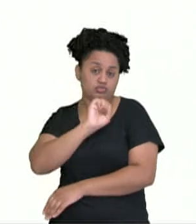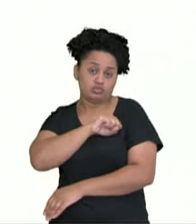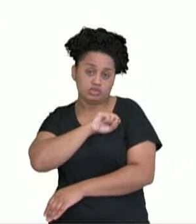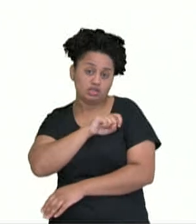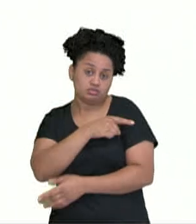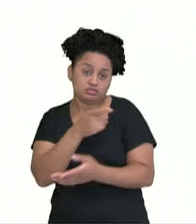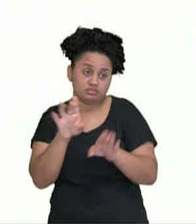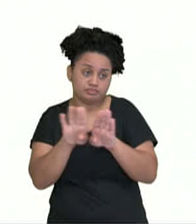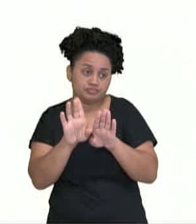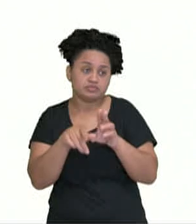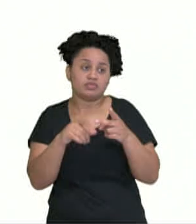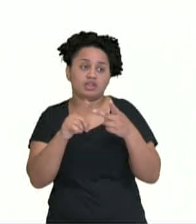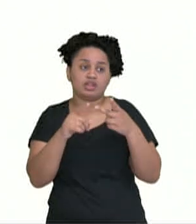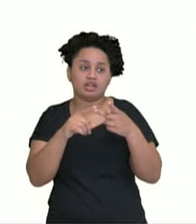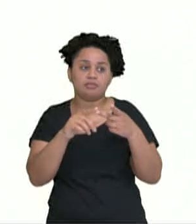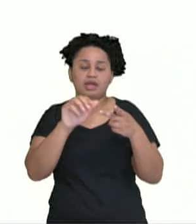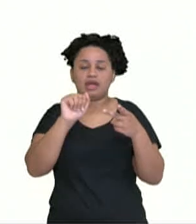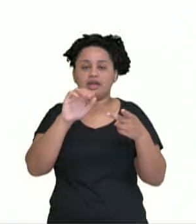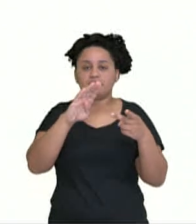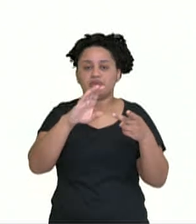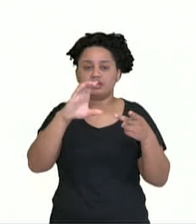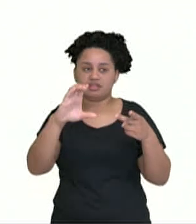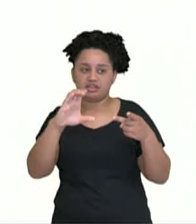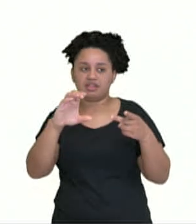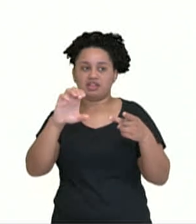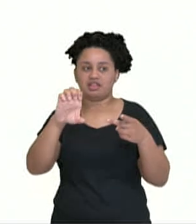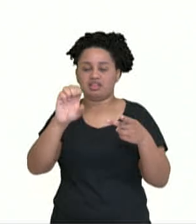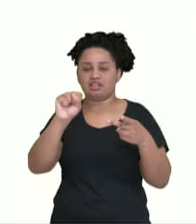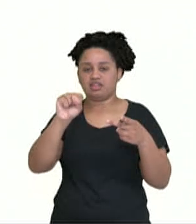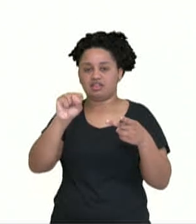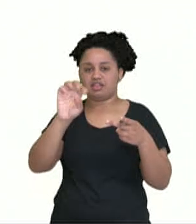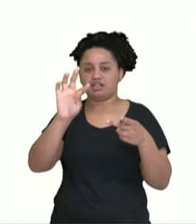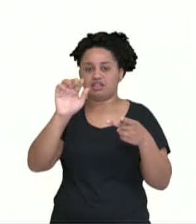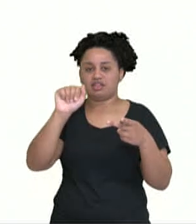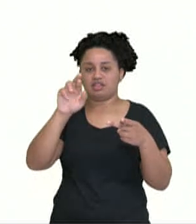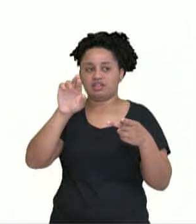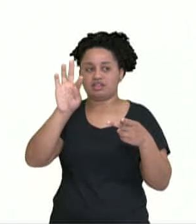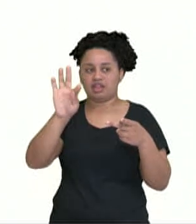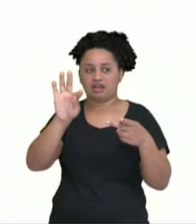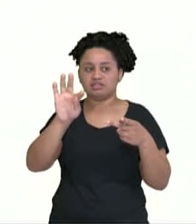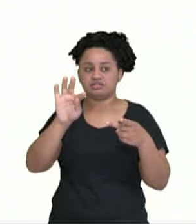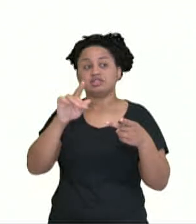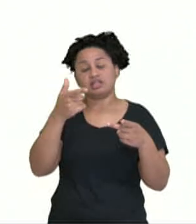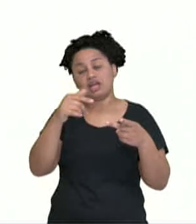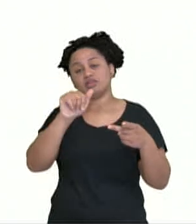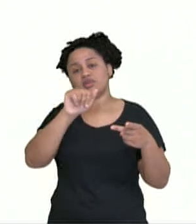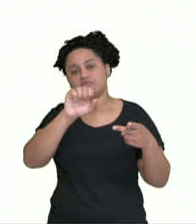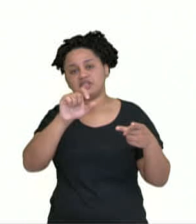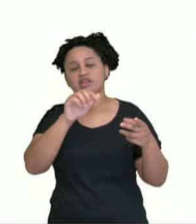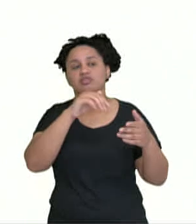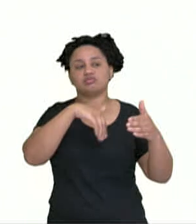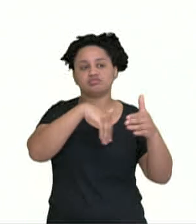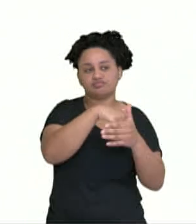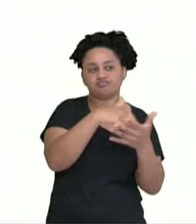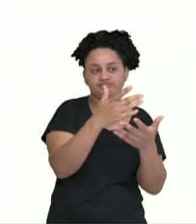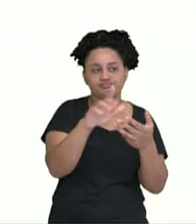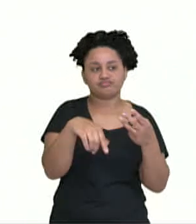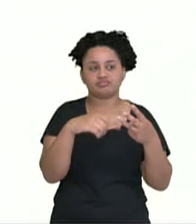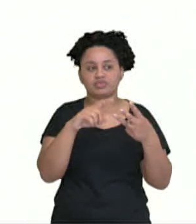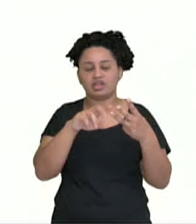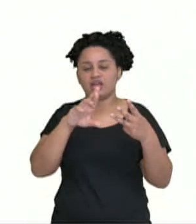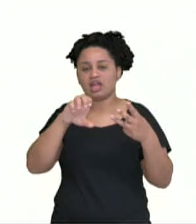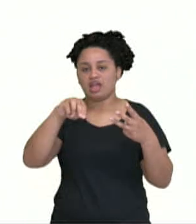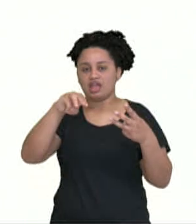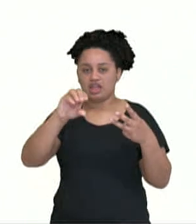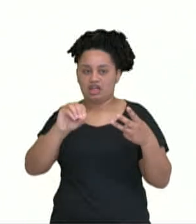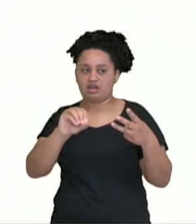Também o ABC Stars, que é uma equipe ligada ao ABC Futebol Clube. O Remo Brave,